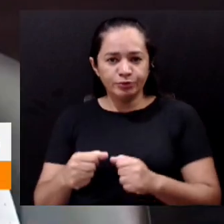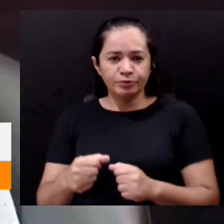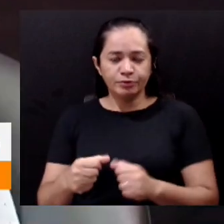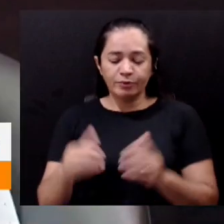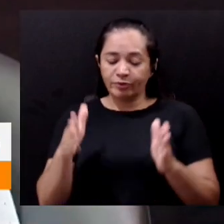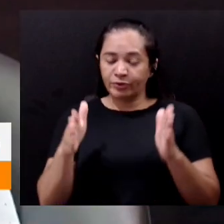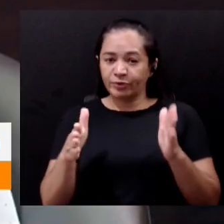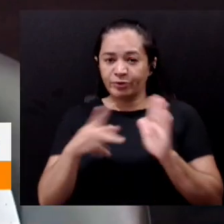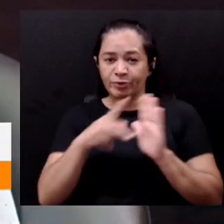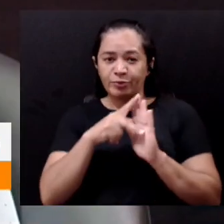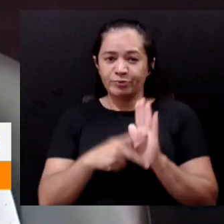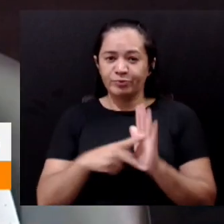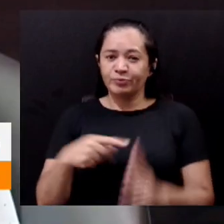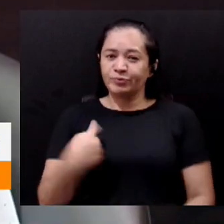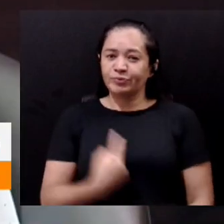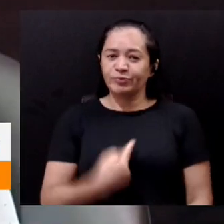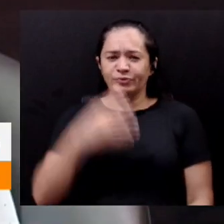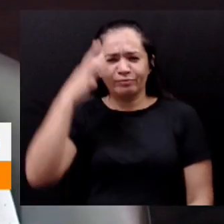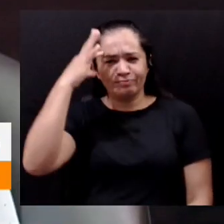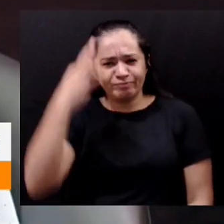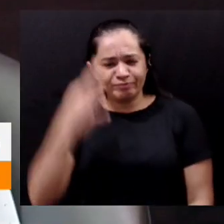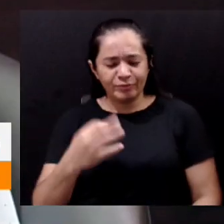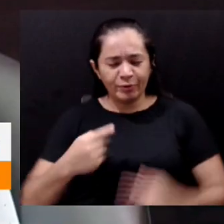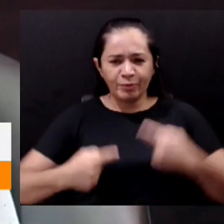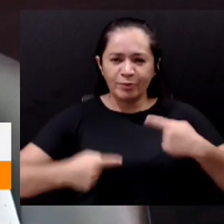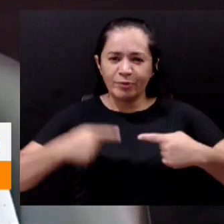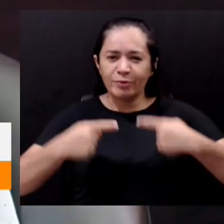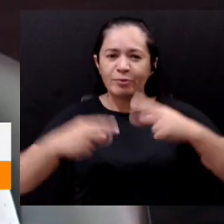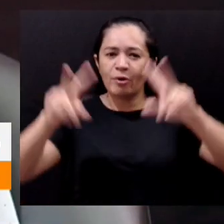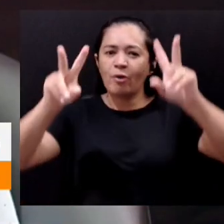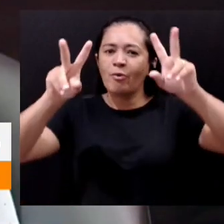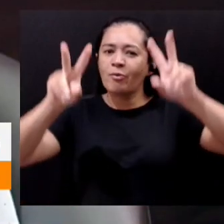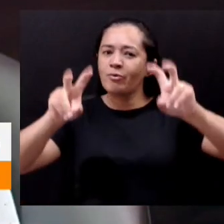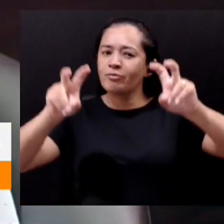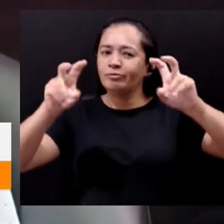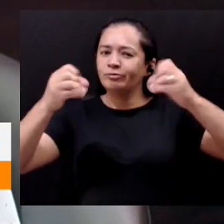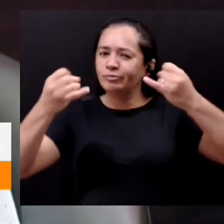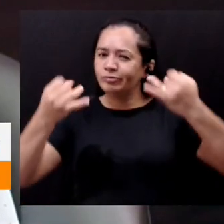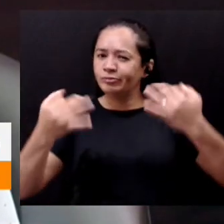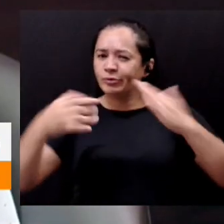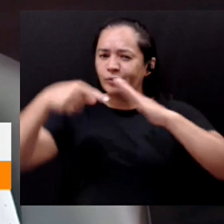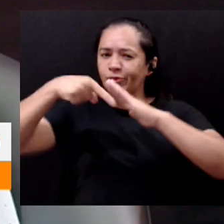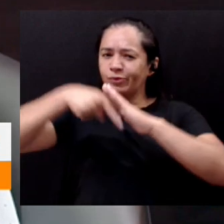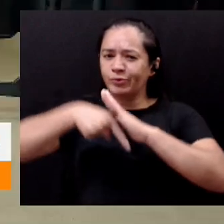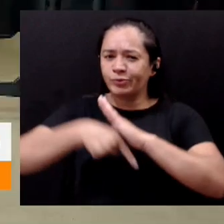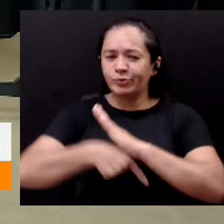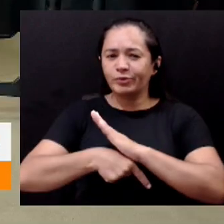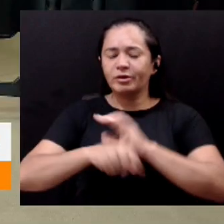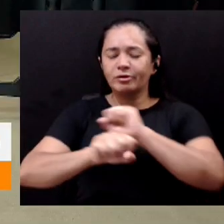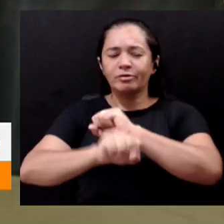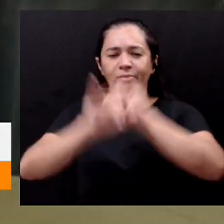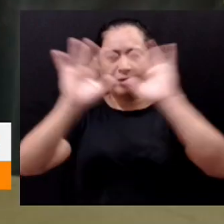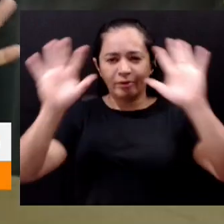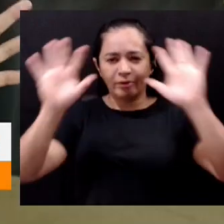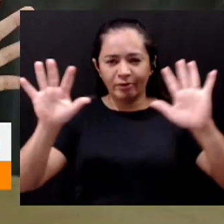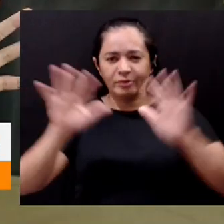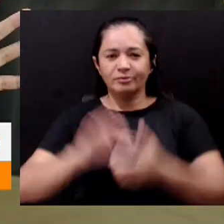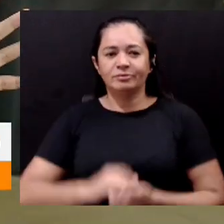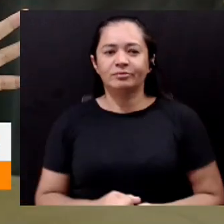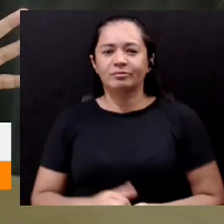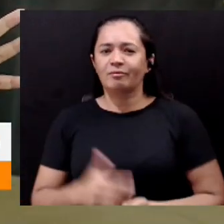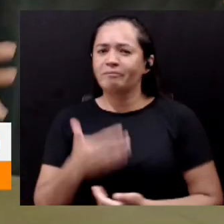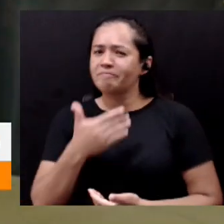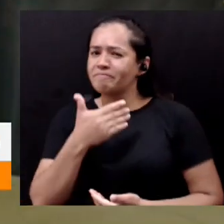que vamos debater o assunto e falar com profundidade e com clareza. Maravilha! Tem